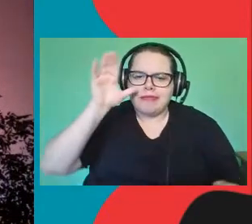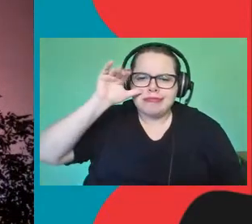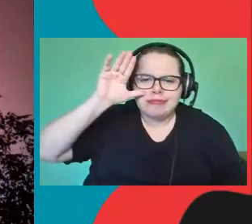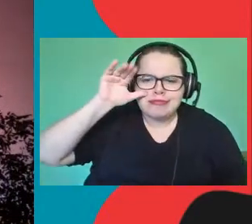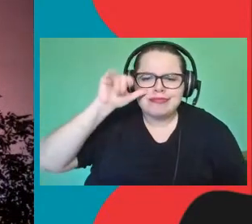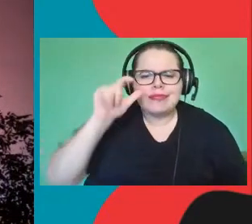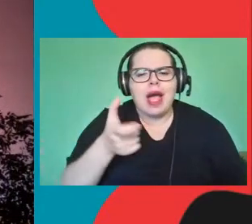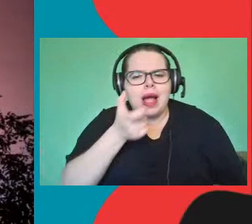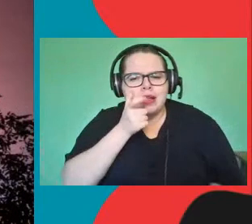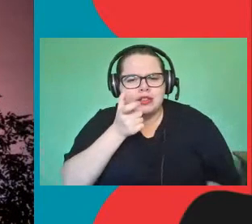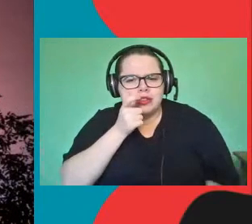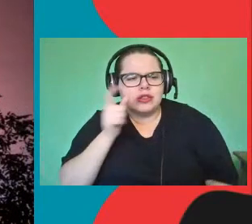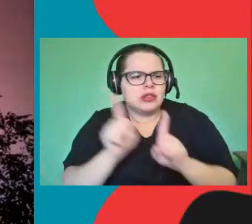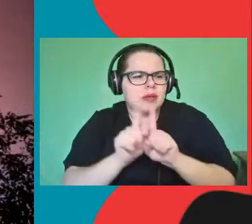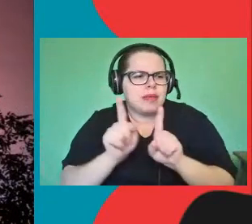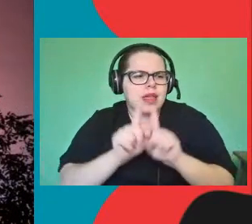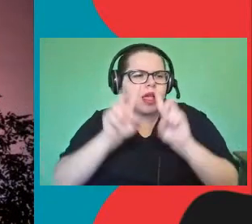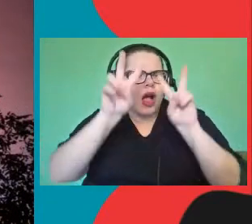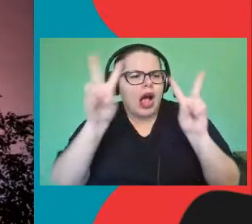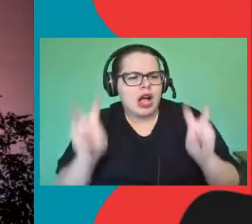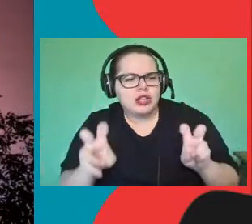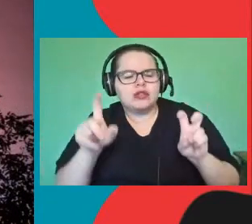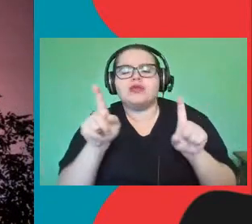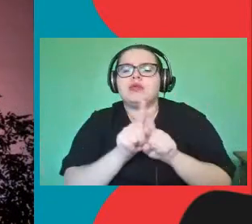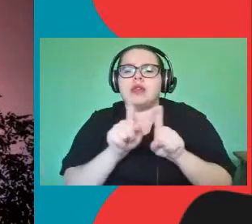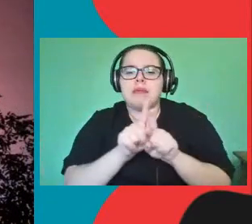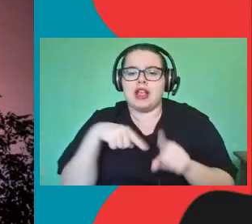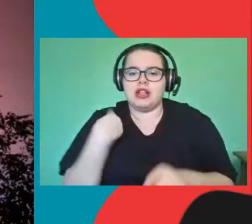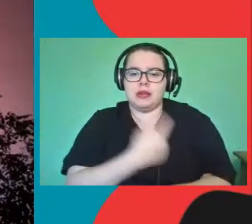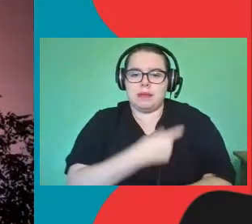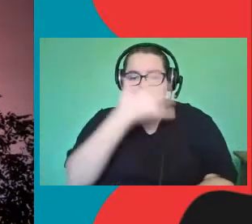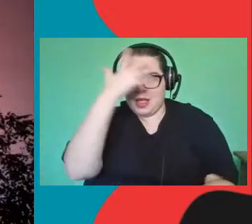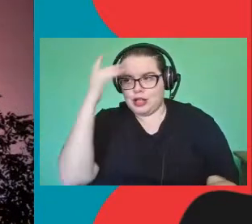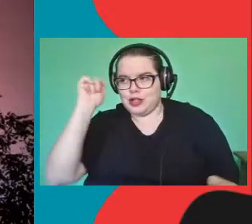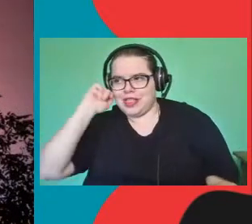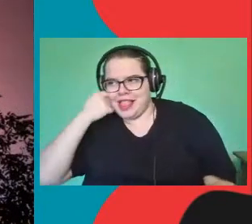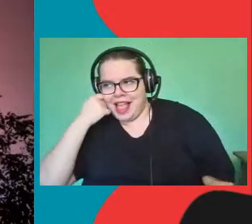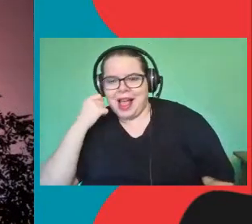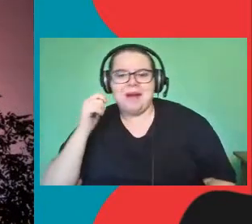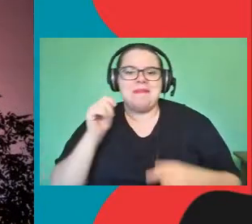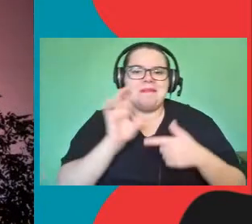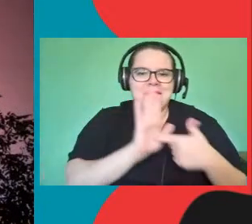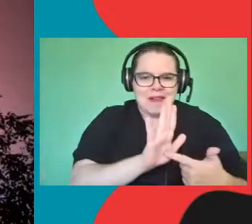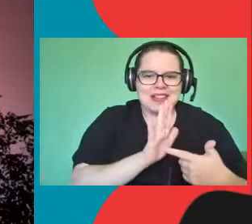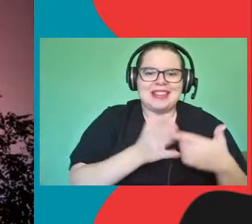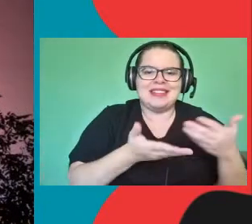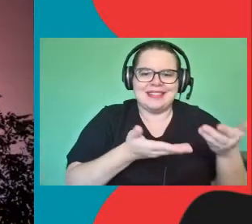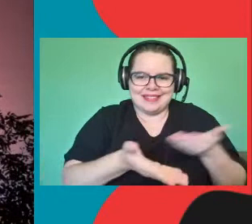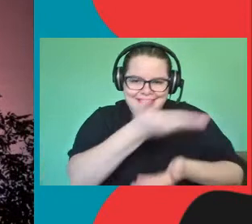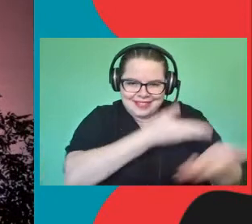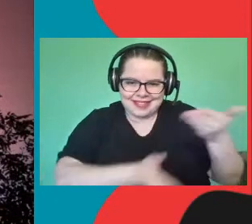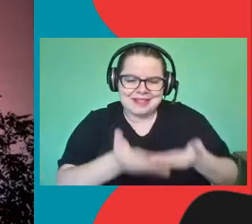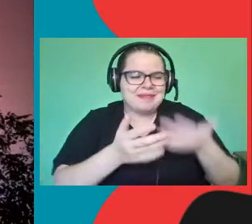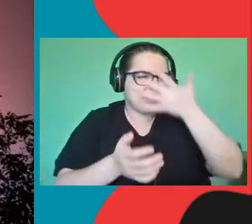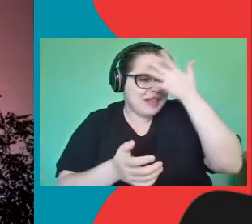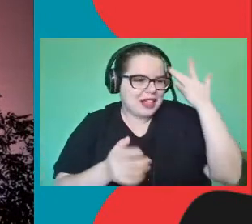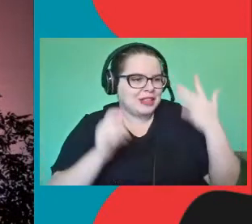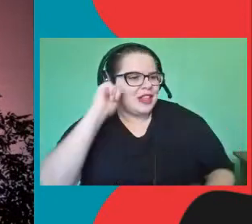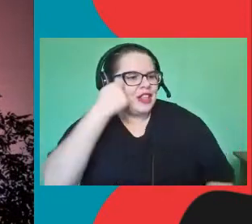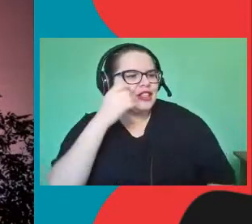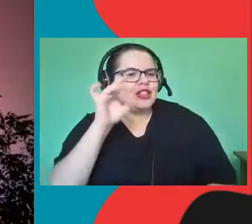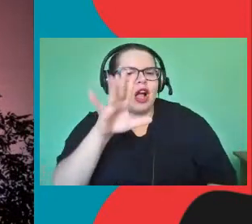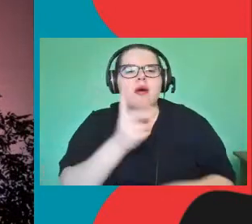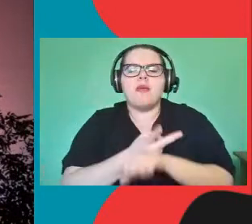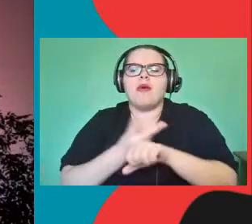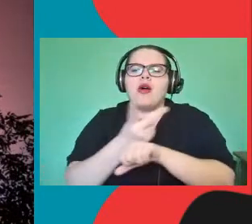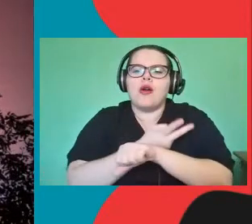e a edição que a gente fez ano passado por pessoas negras, para pessoas negras e para todas as pessoas, é só procurar a gravação